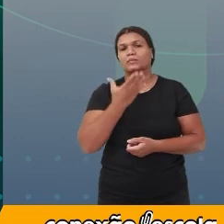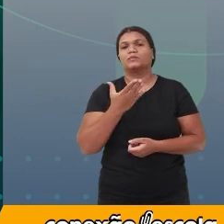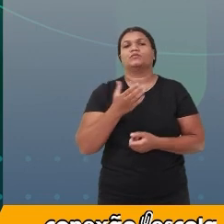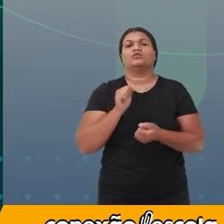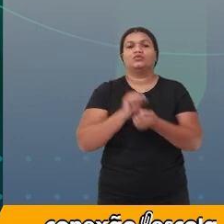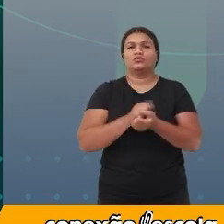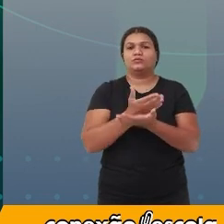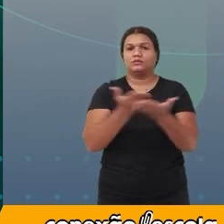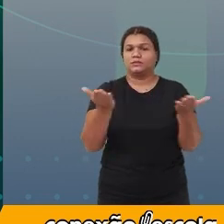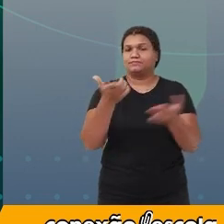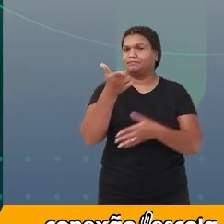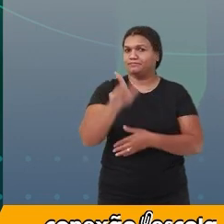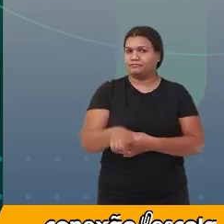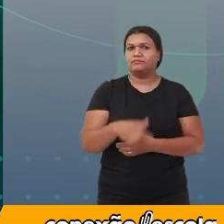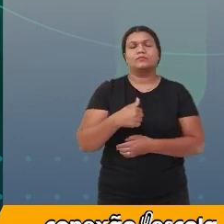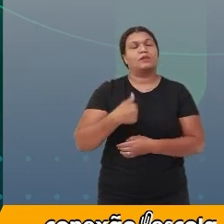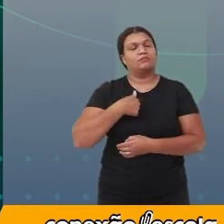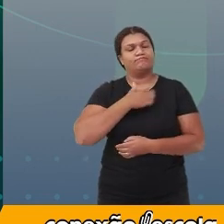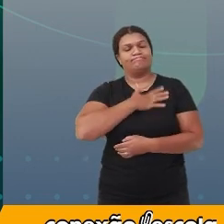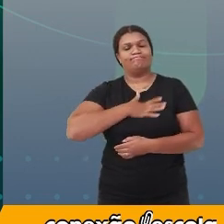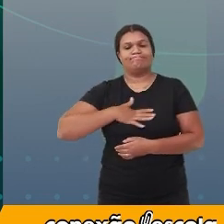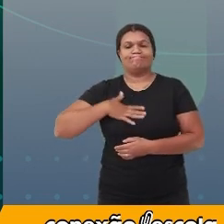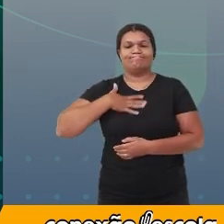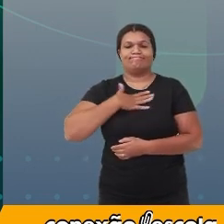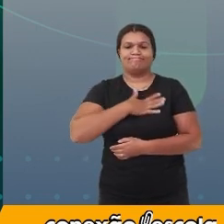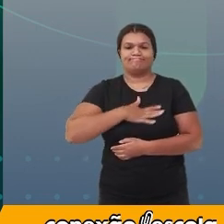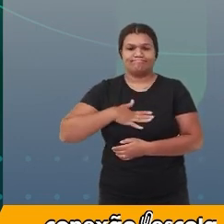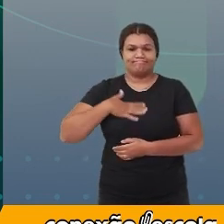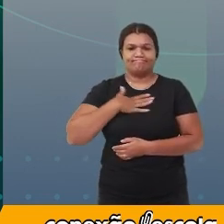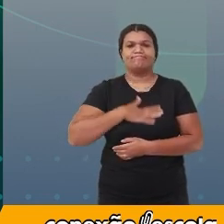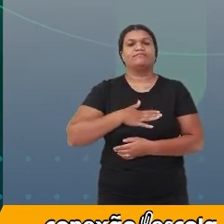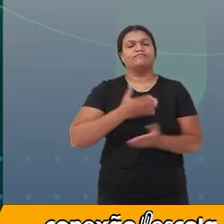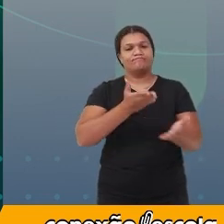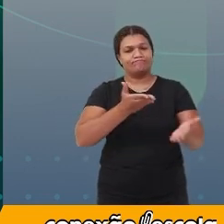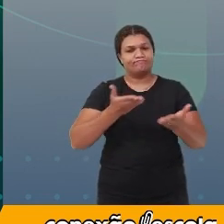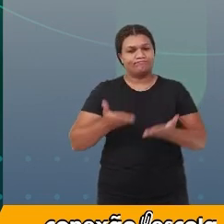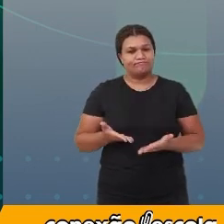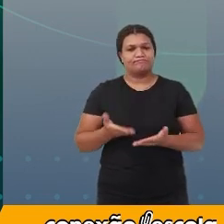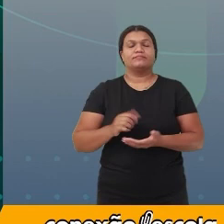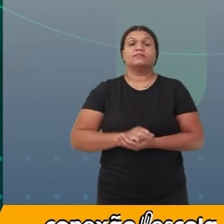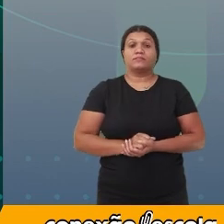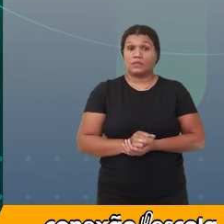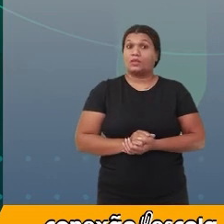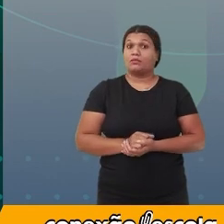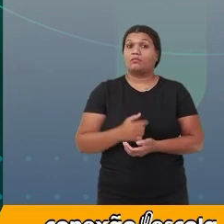estar com você mais uma vez. Para mim, é um prazer te receber aqui.